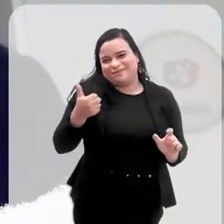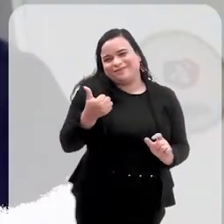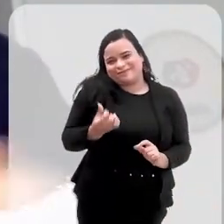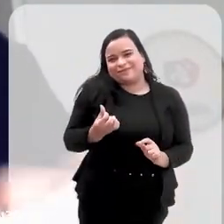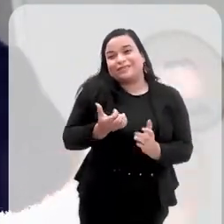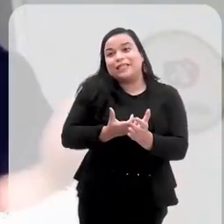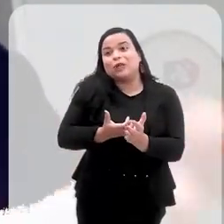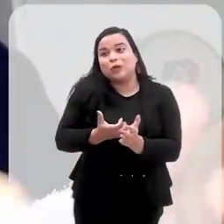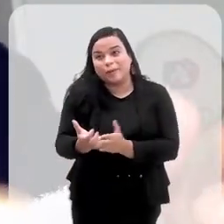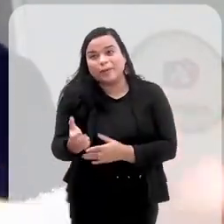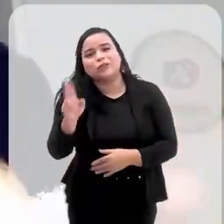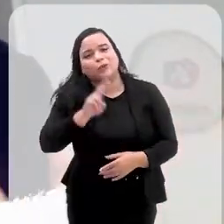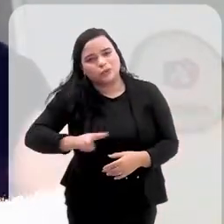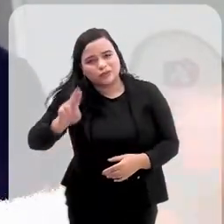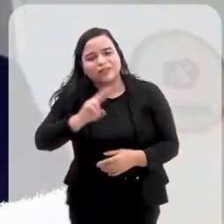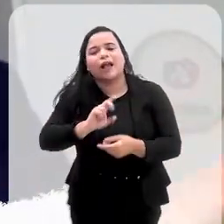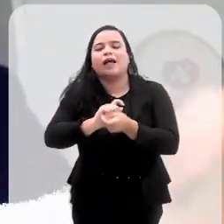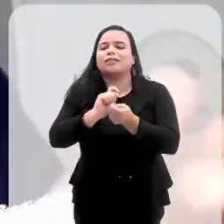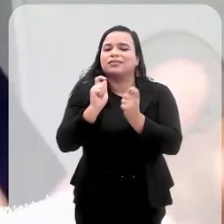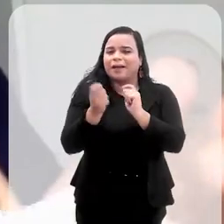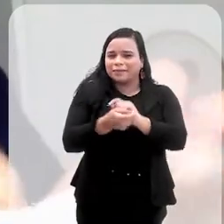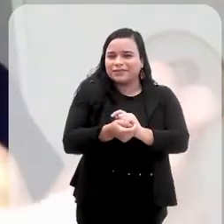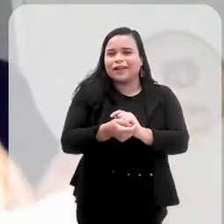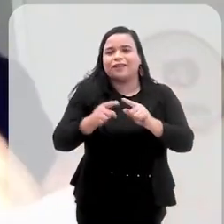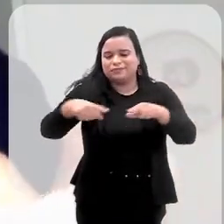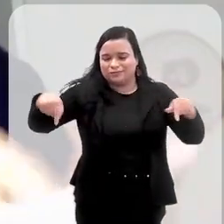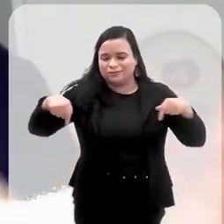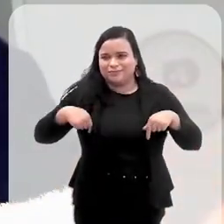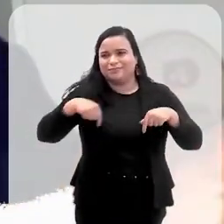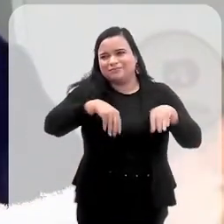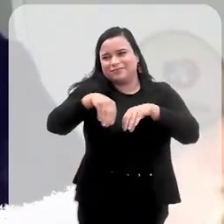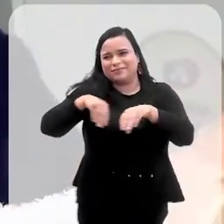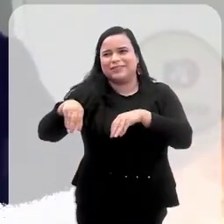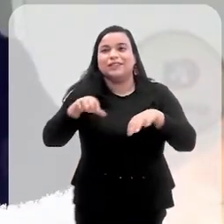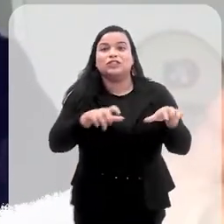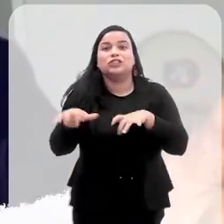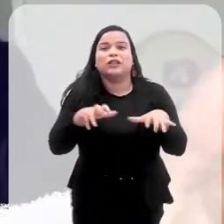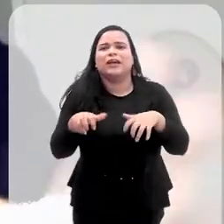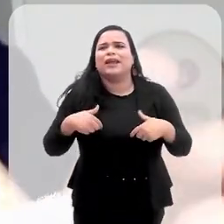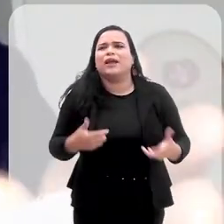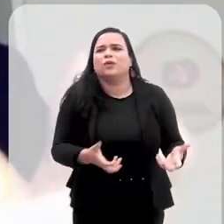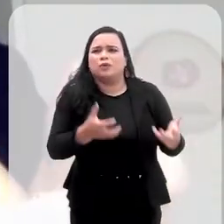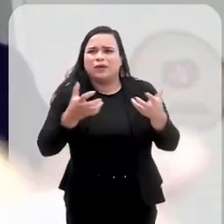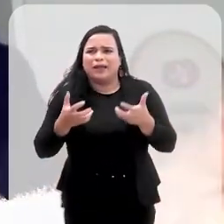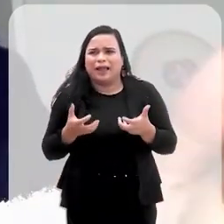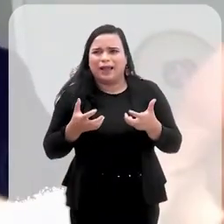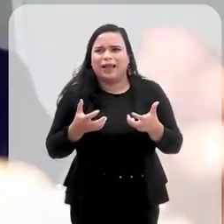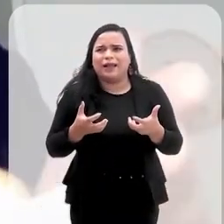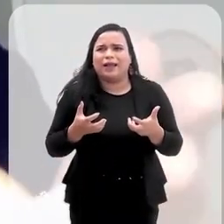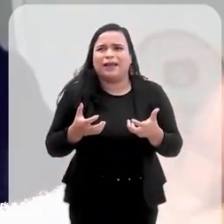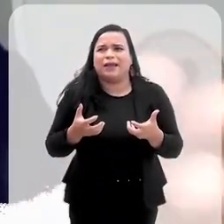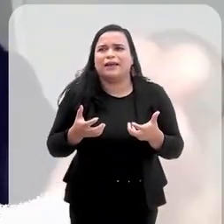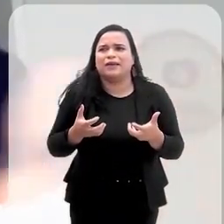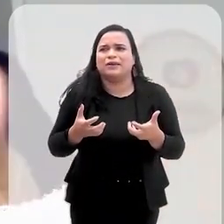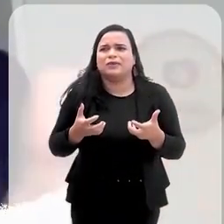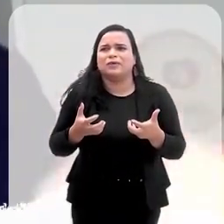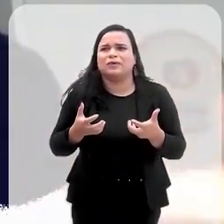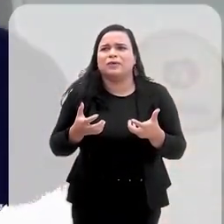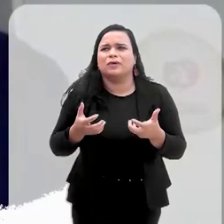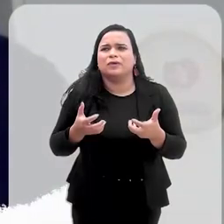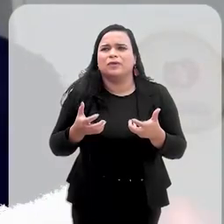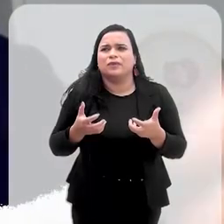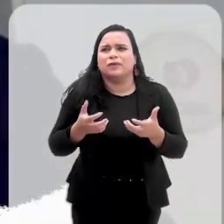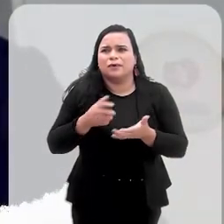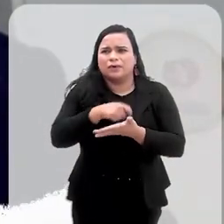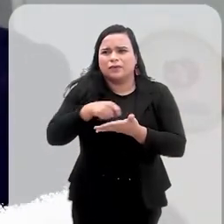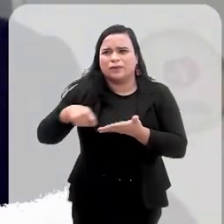começou a falar, escrever: eu quero paçoca. Aí, junto que ele falava paçoca, ele começava: paçoca, paçoca, paçoca,